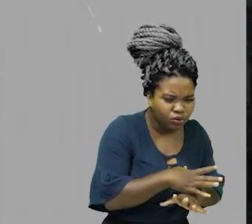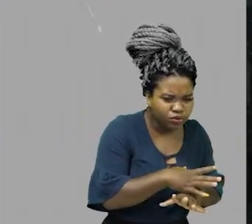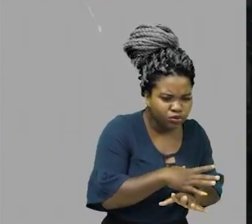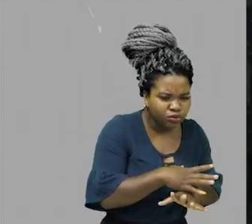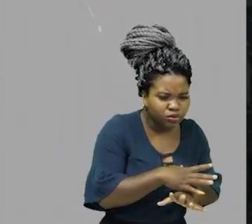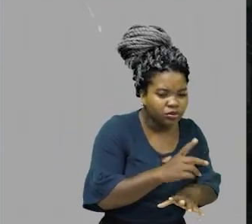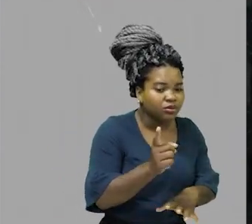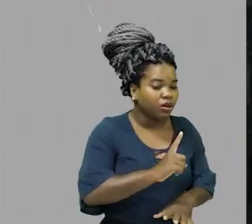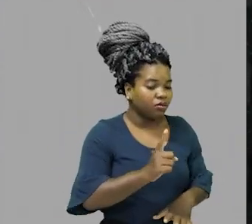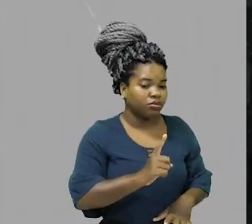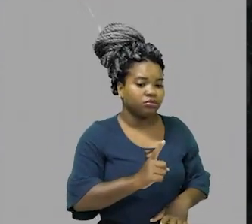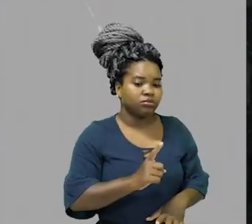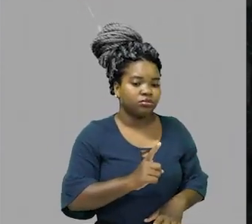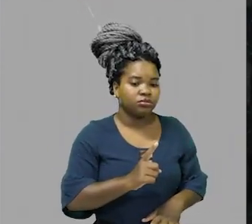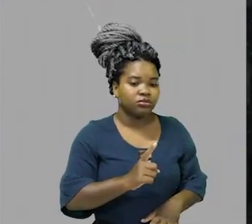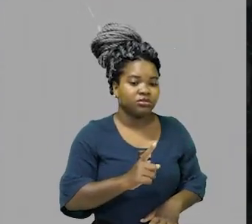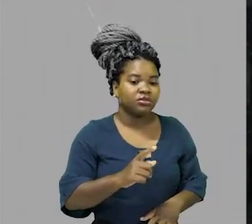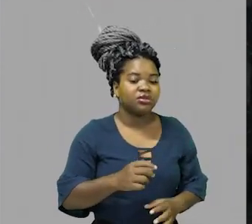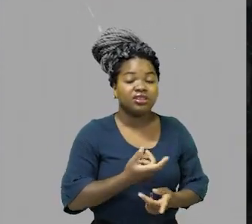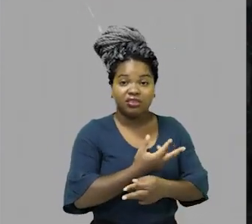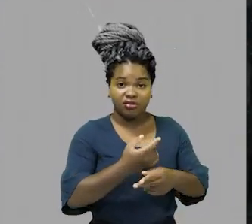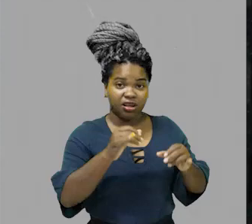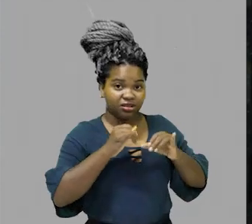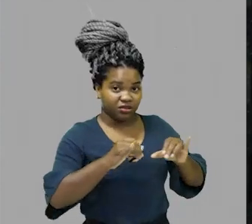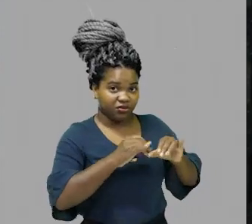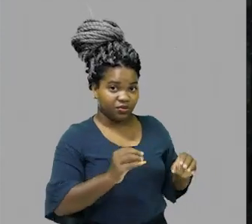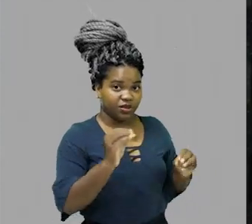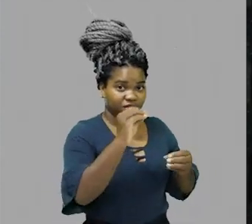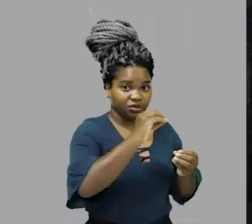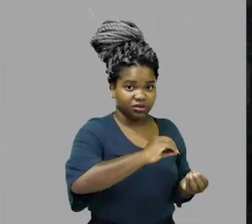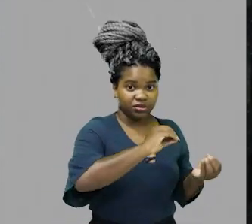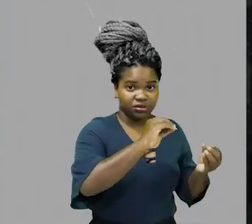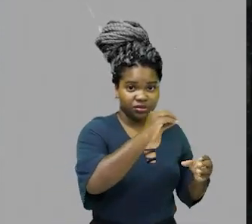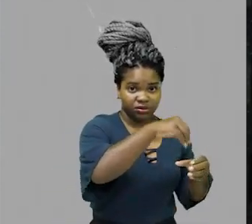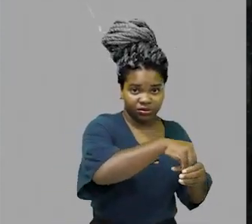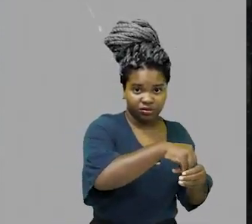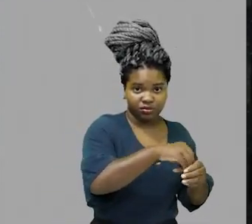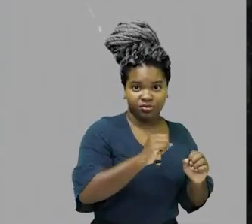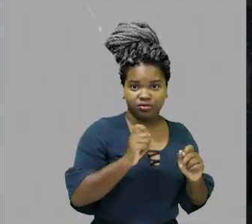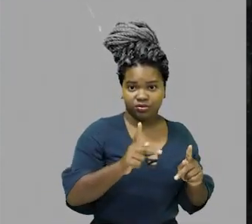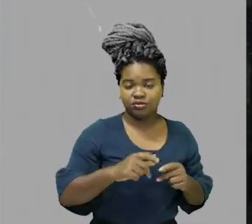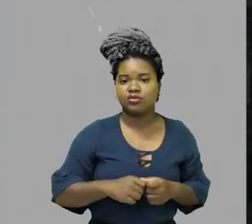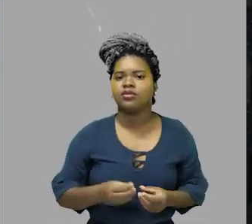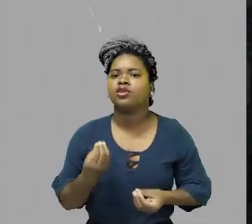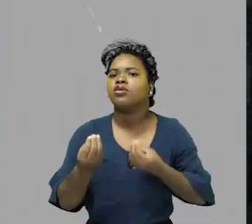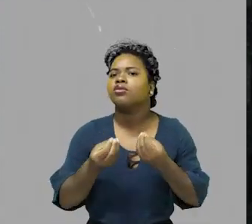vários fragmentos de informações. Tá? Como é que ocorre? Por exemplo,